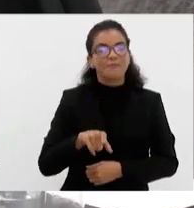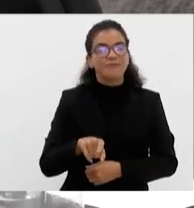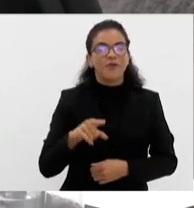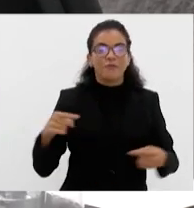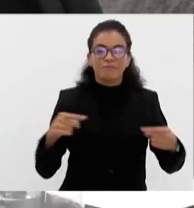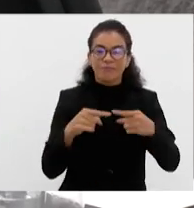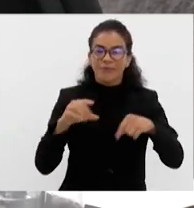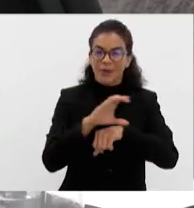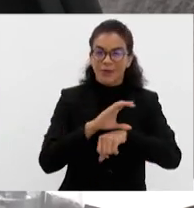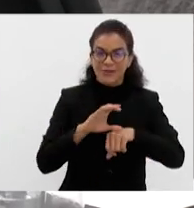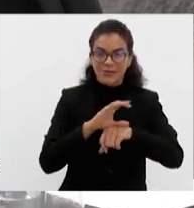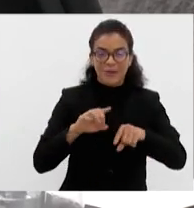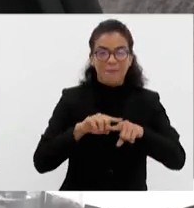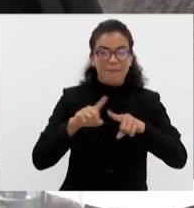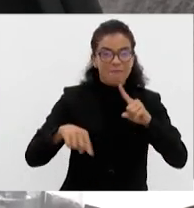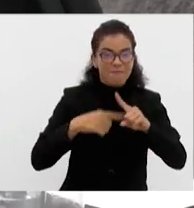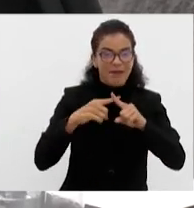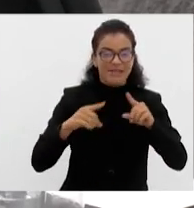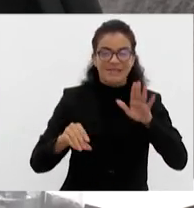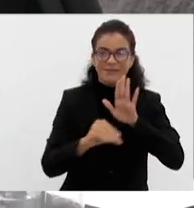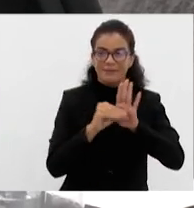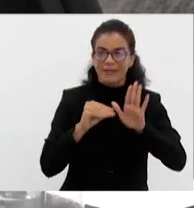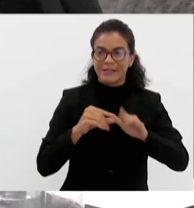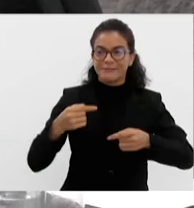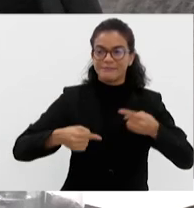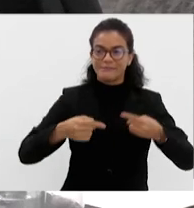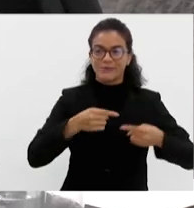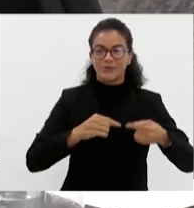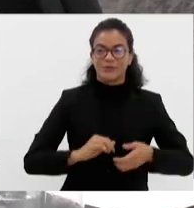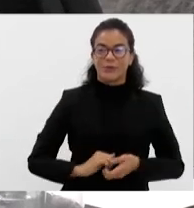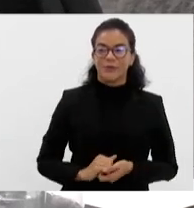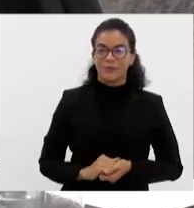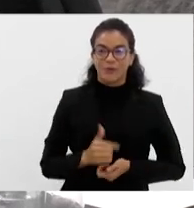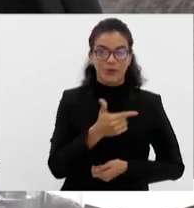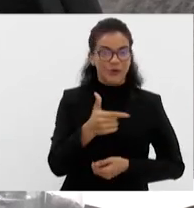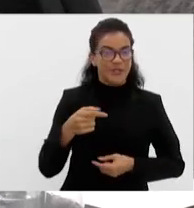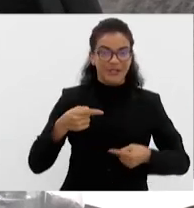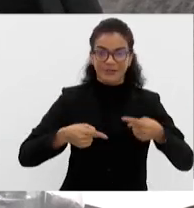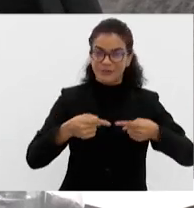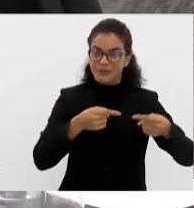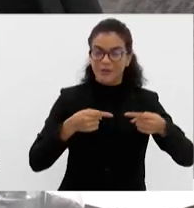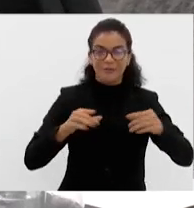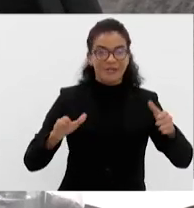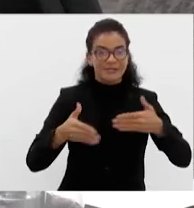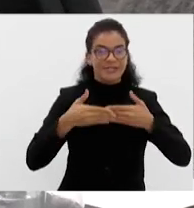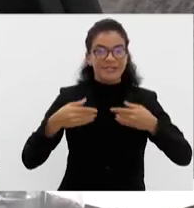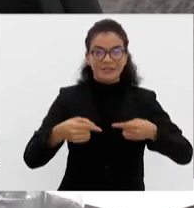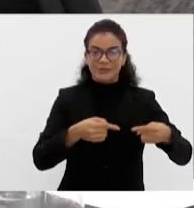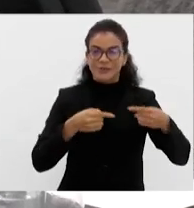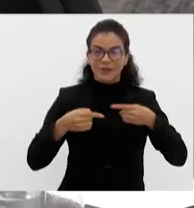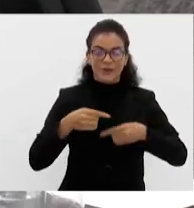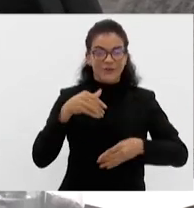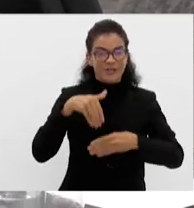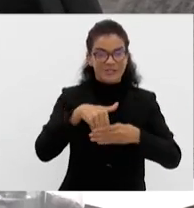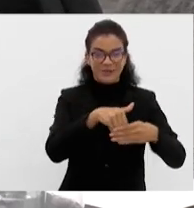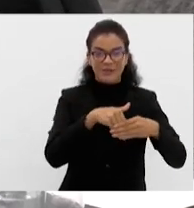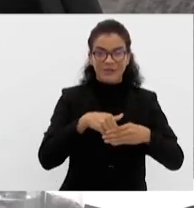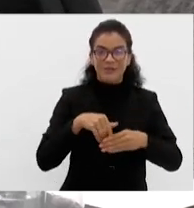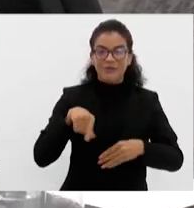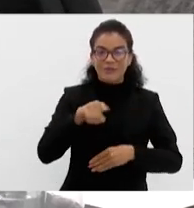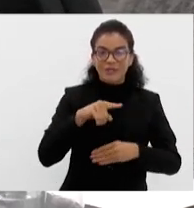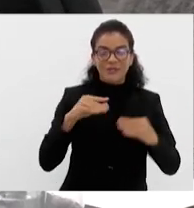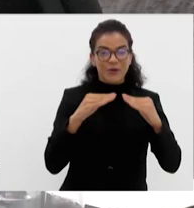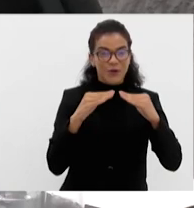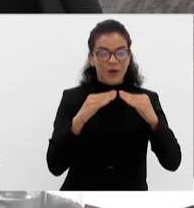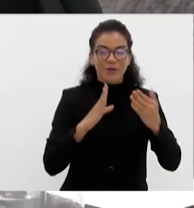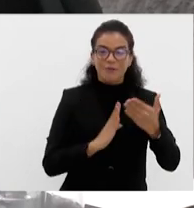constitucionalidade com emenda. Em discussão. Não havendo quem queira discutir, encerrada a discussão. Em votação, senhores que aprovam, permaneçam